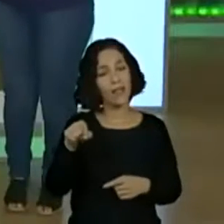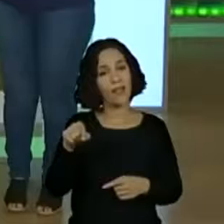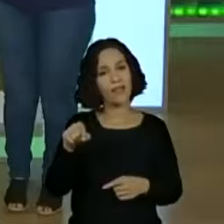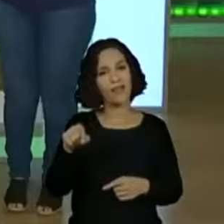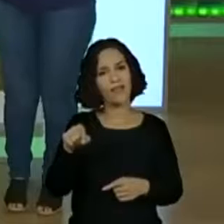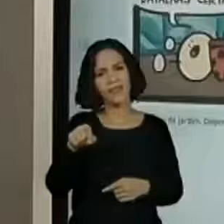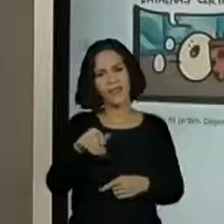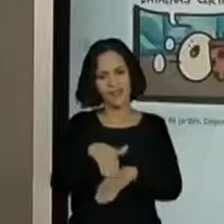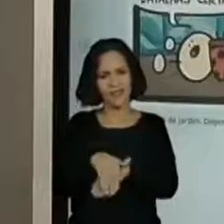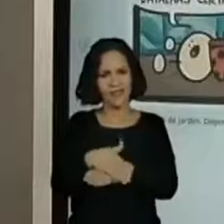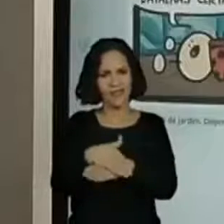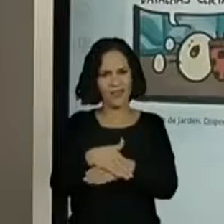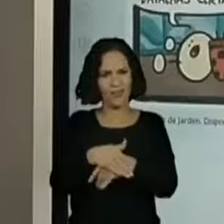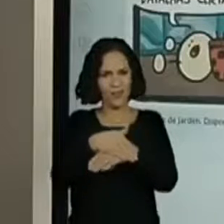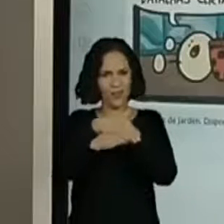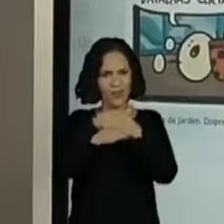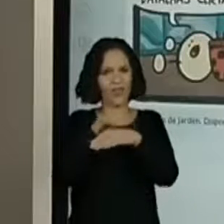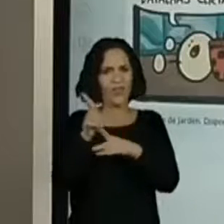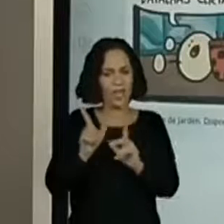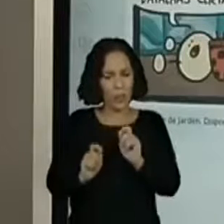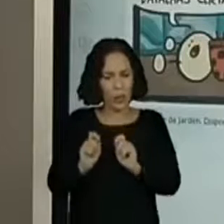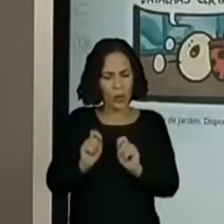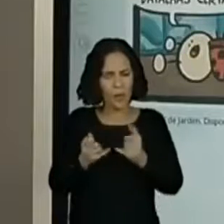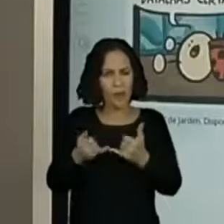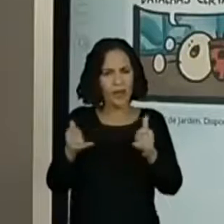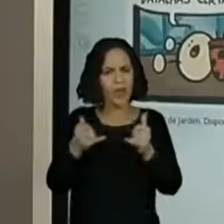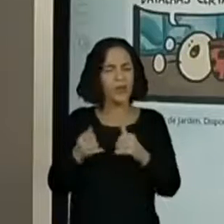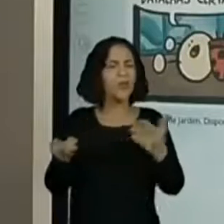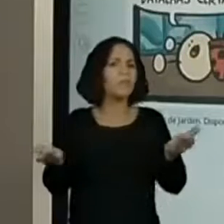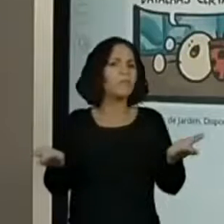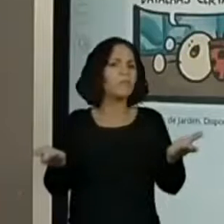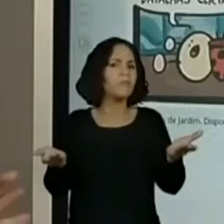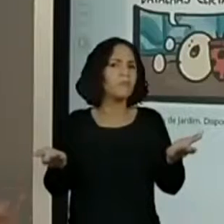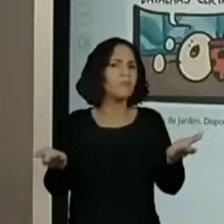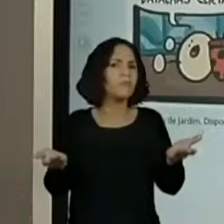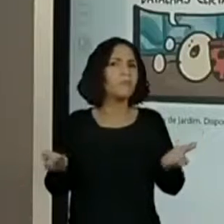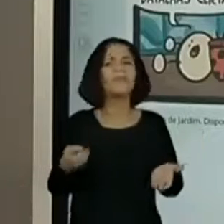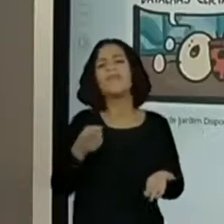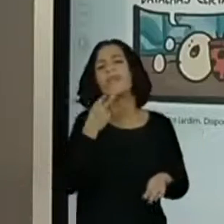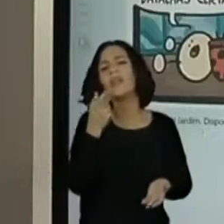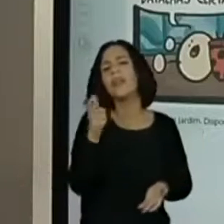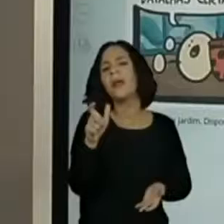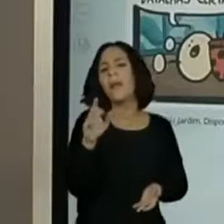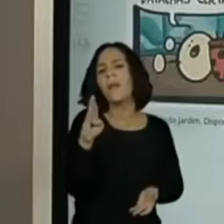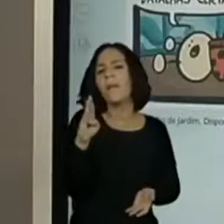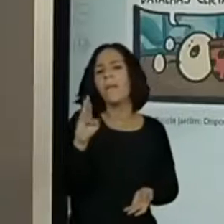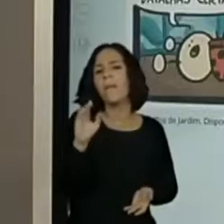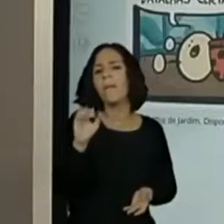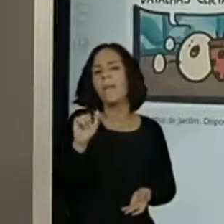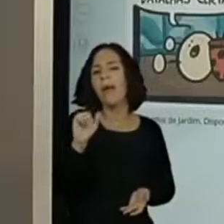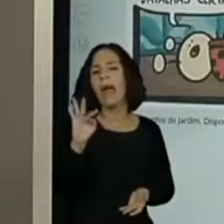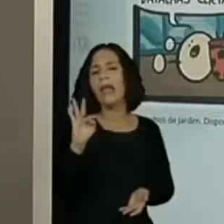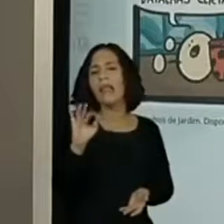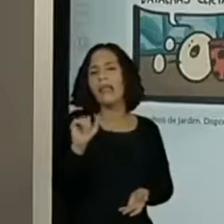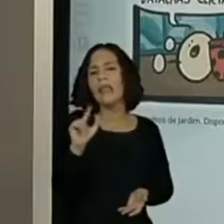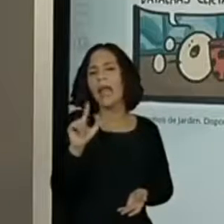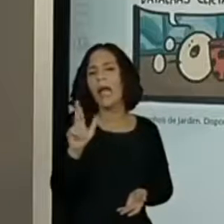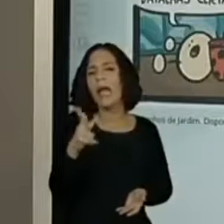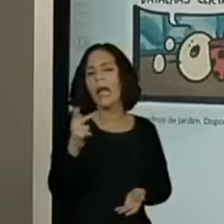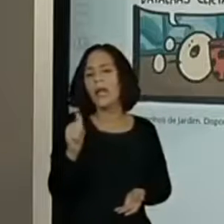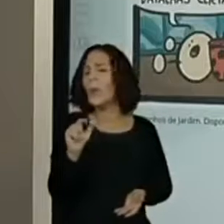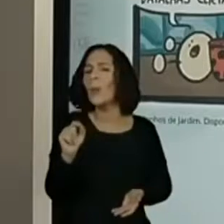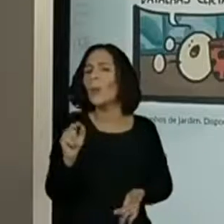mal-humorada, ela está poupando energia? Qual é a batalha que ela está querendo vencer? Vamos lá